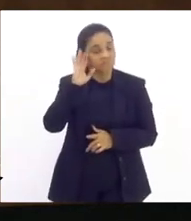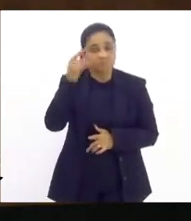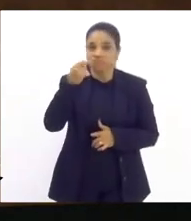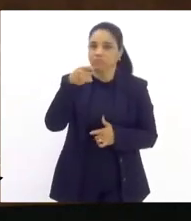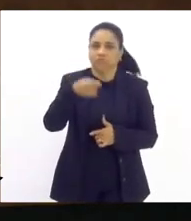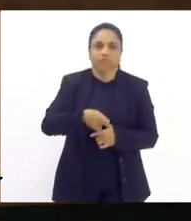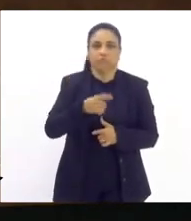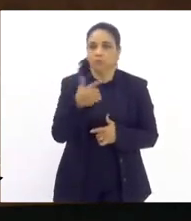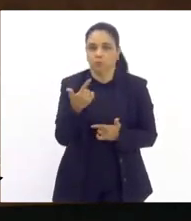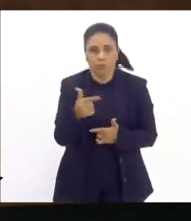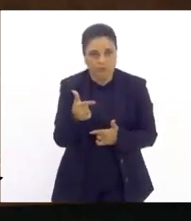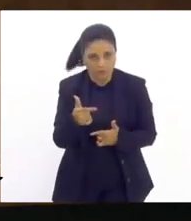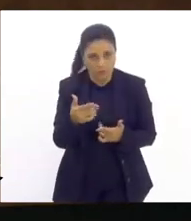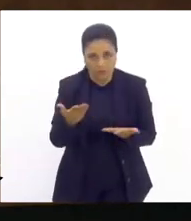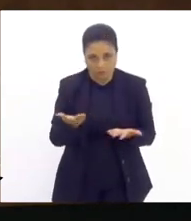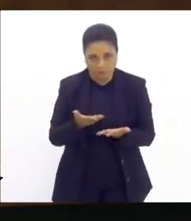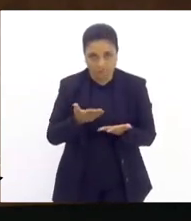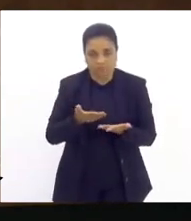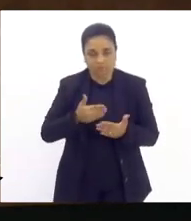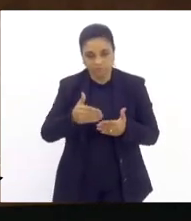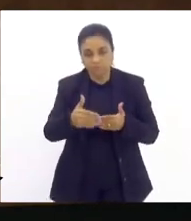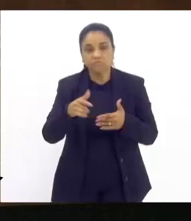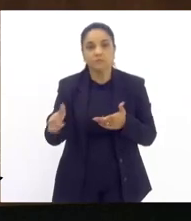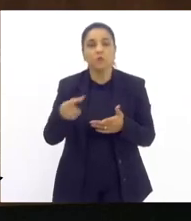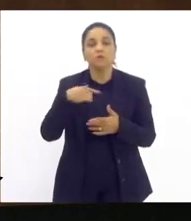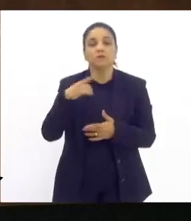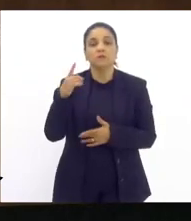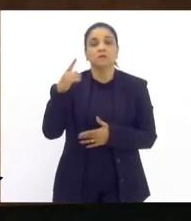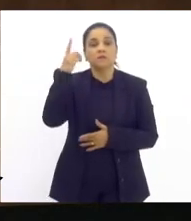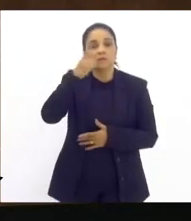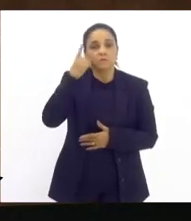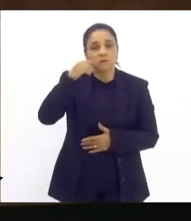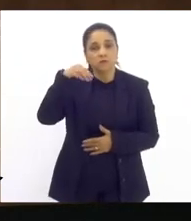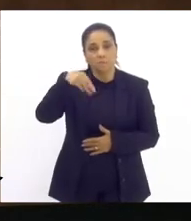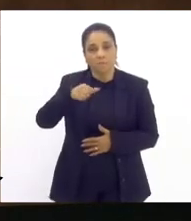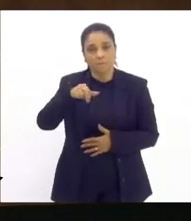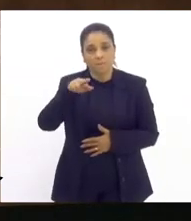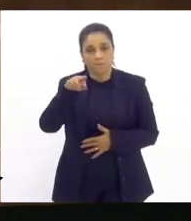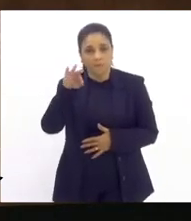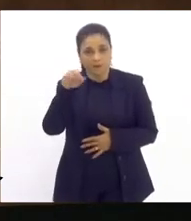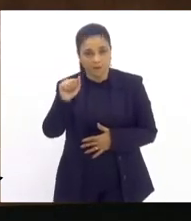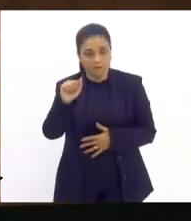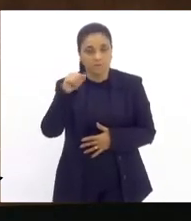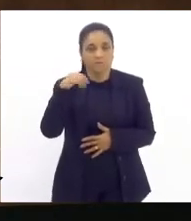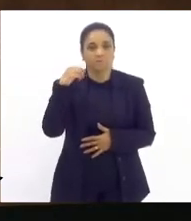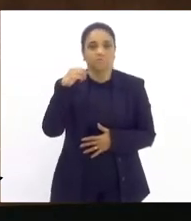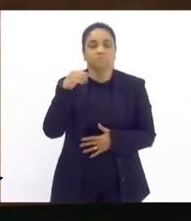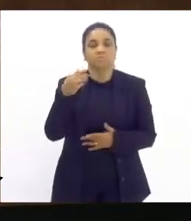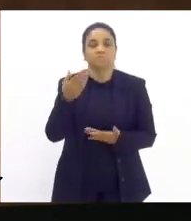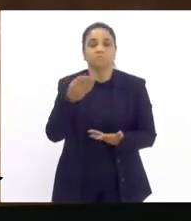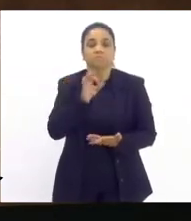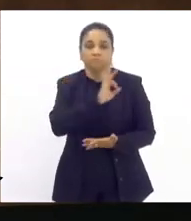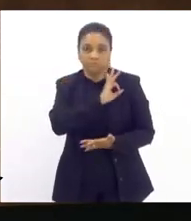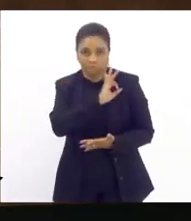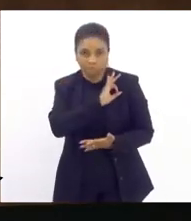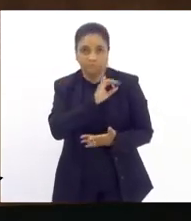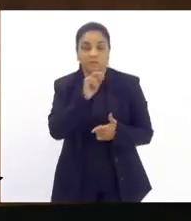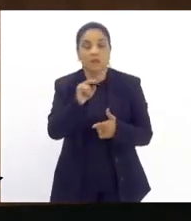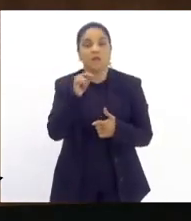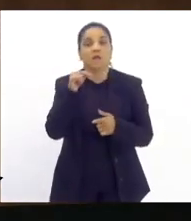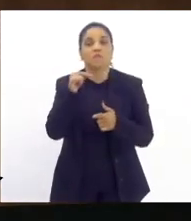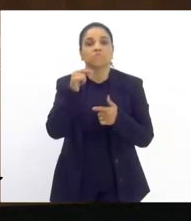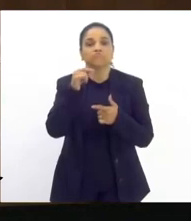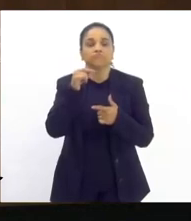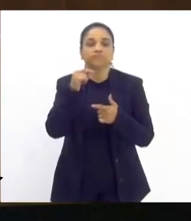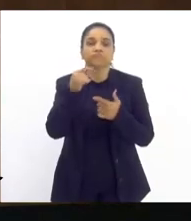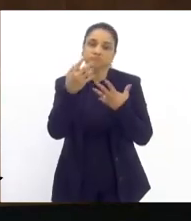num gesto de bonomia deputada Marta Rocha ela diplomacia da deputada Marta ela admite a hipótese